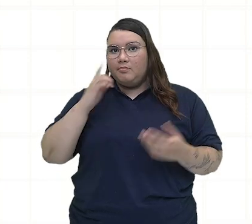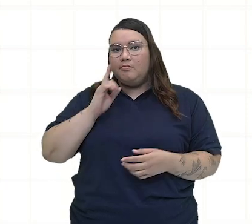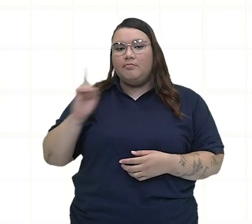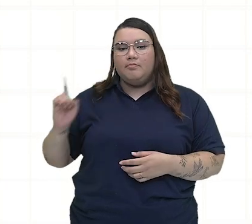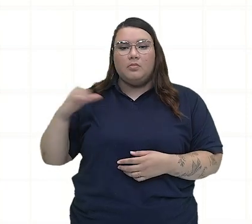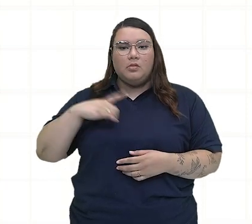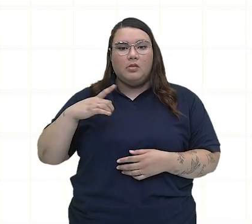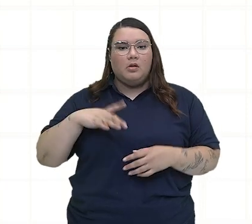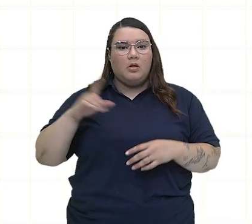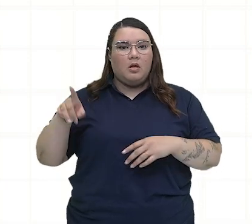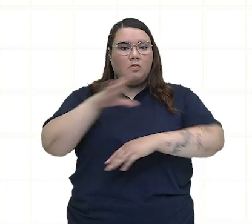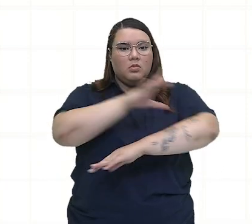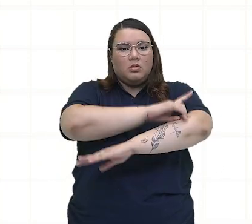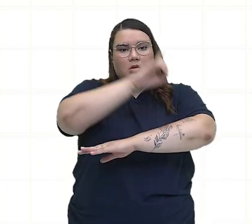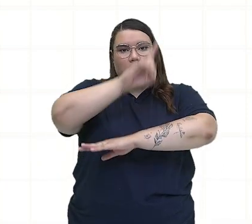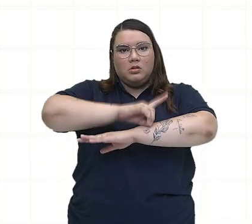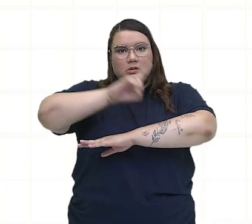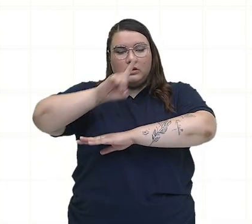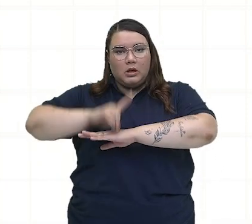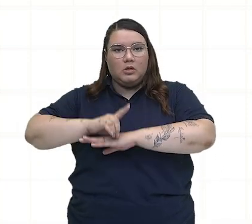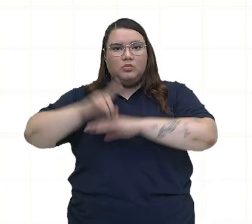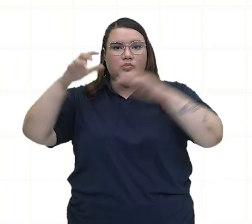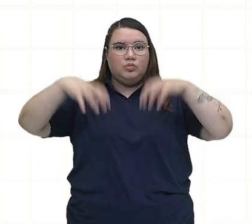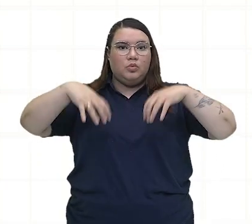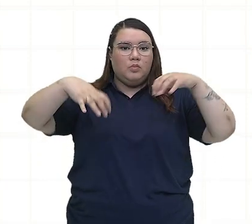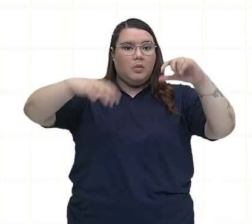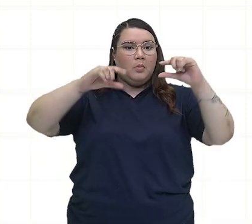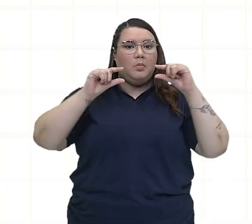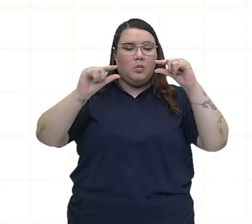de umidade de ar que são áreas de